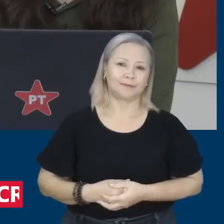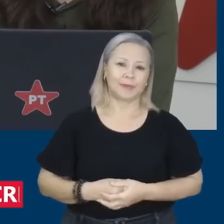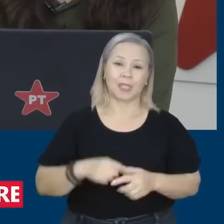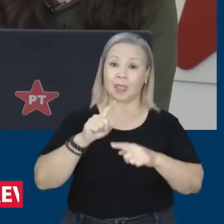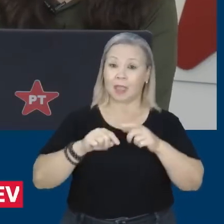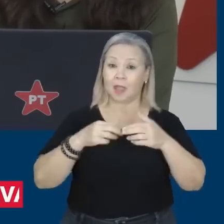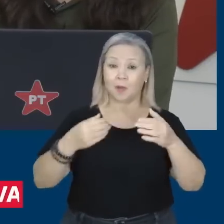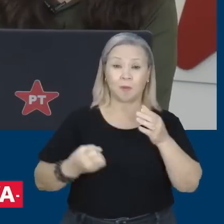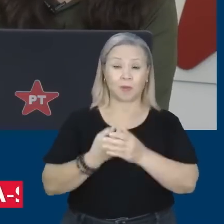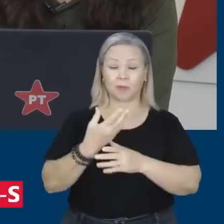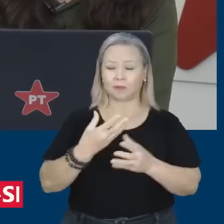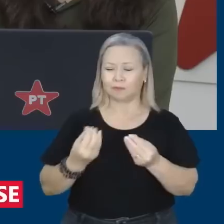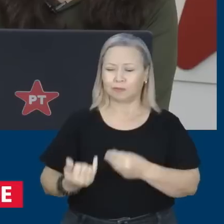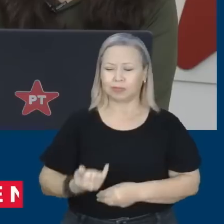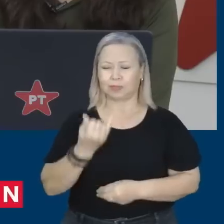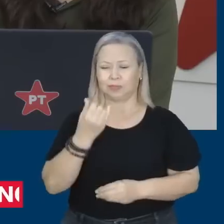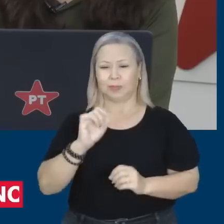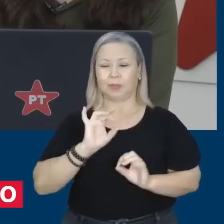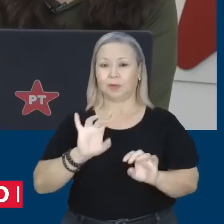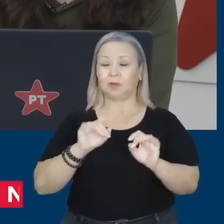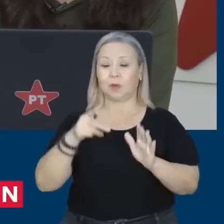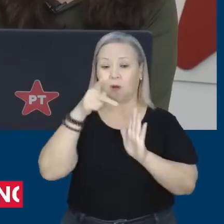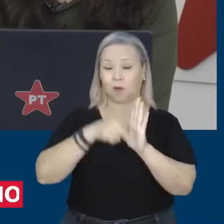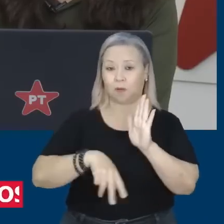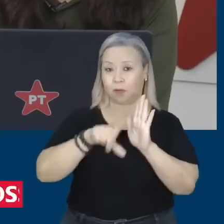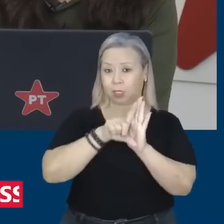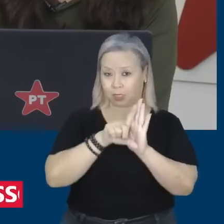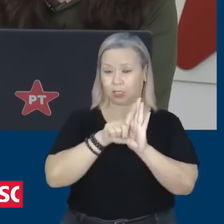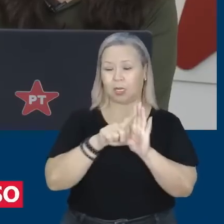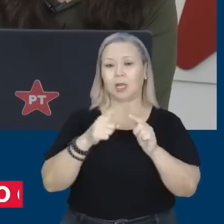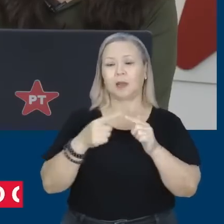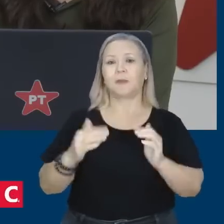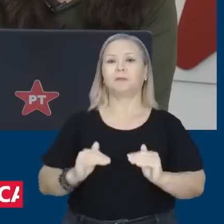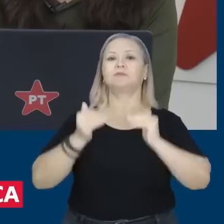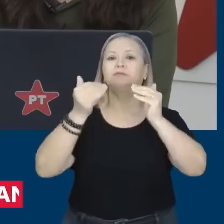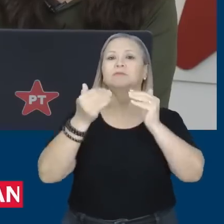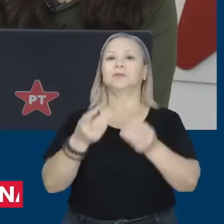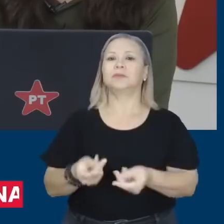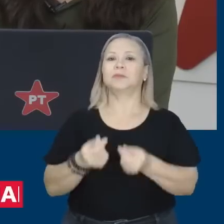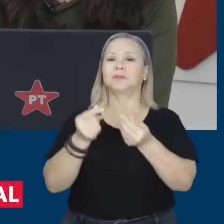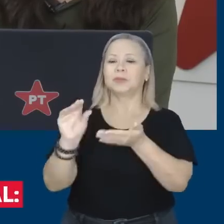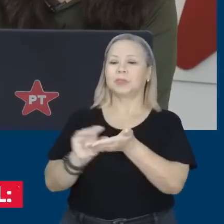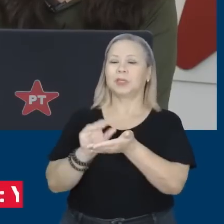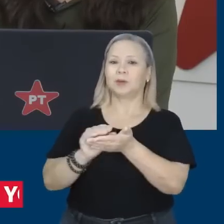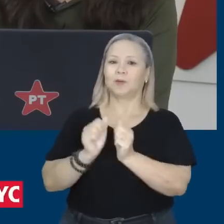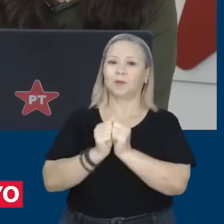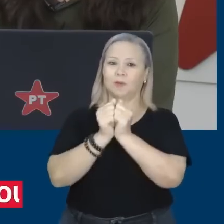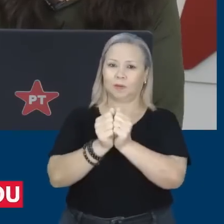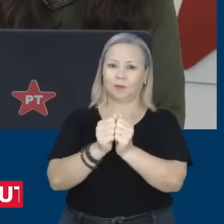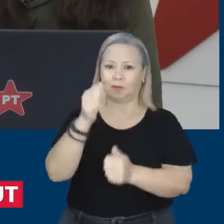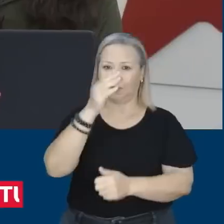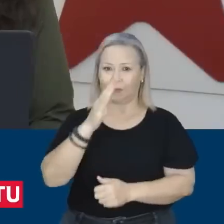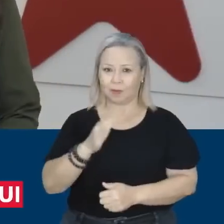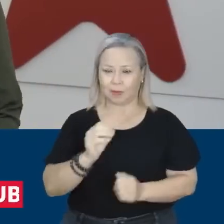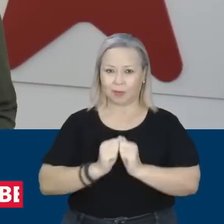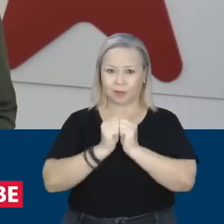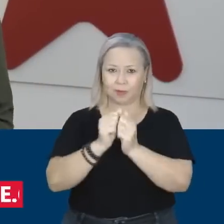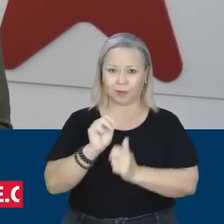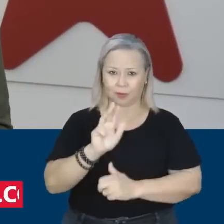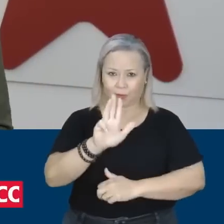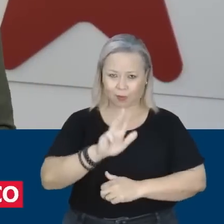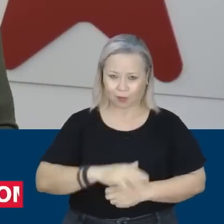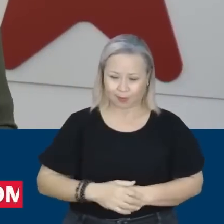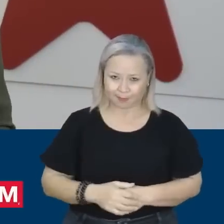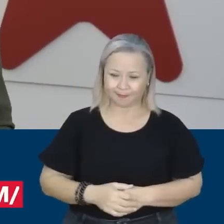produções muito importantes, não só de projeto de lei, mas acima de tudo reconstruir esse Brasil junto com o presidente Lula. Com certeza, a gente vai